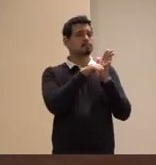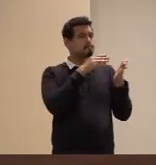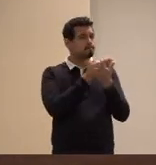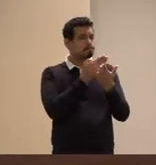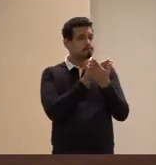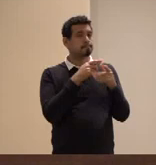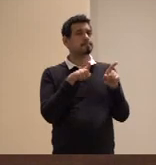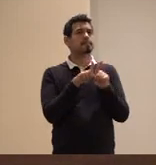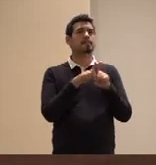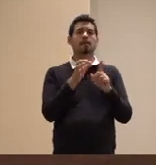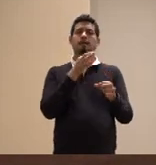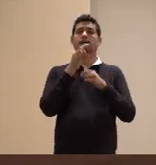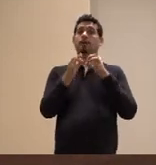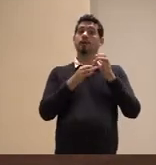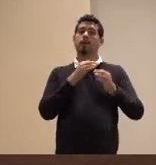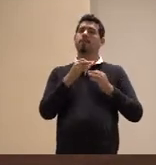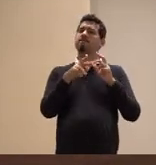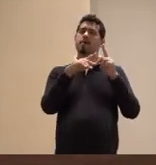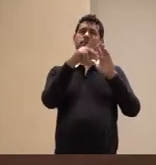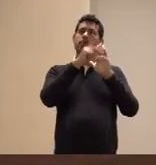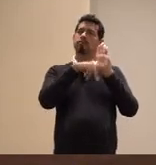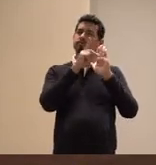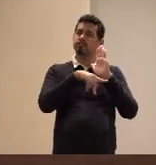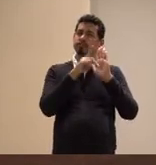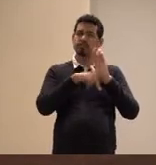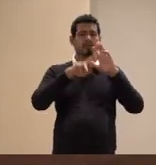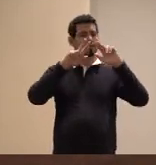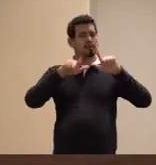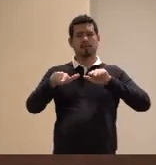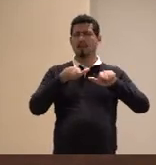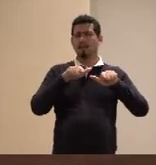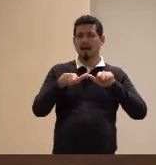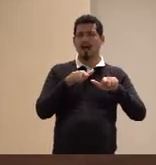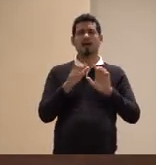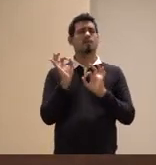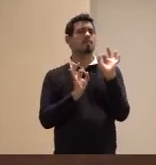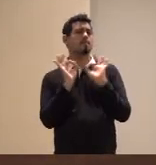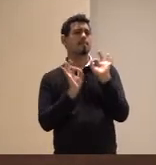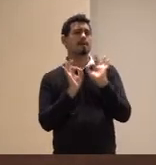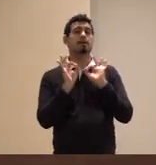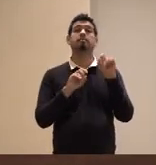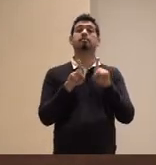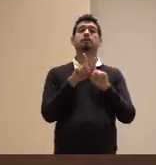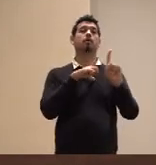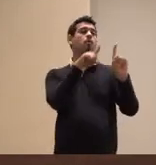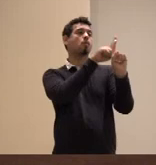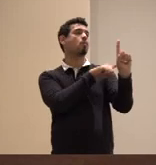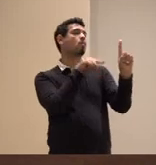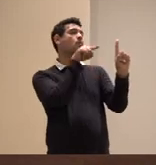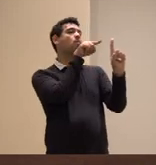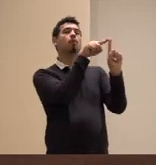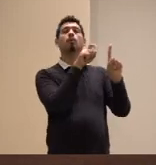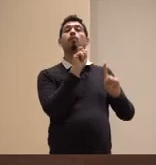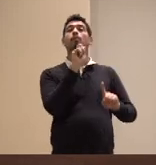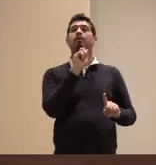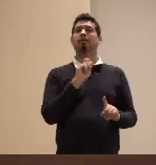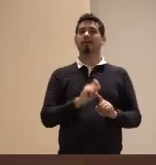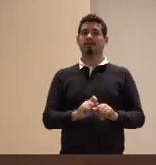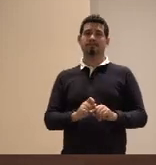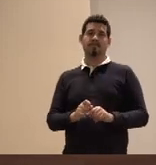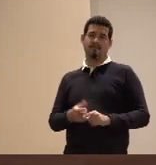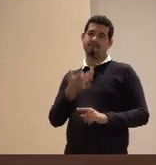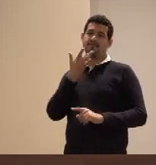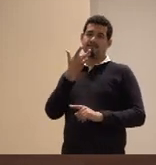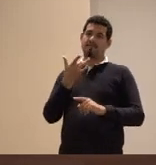estudos, surgiram programas, projetos, serviços, planos, com o objetivo de